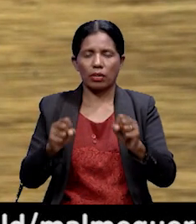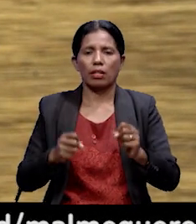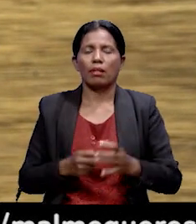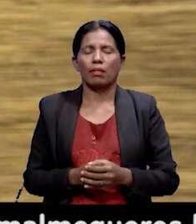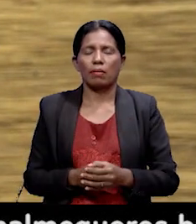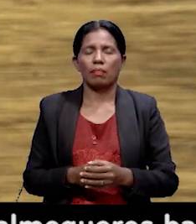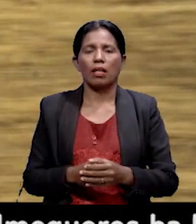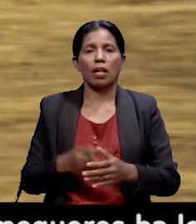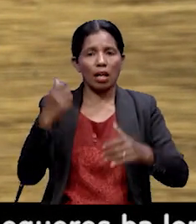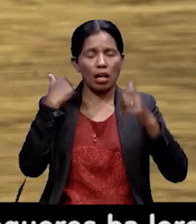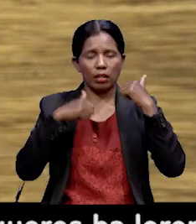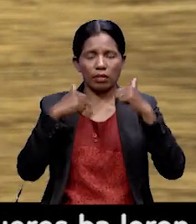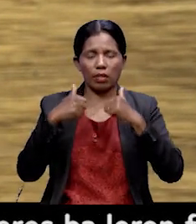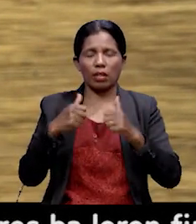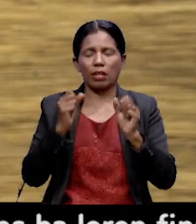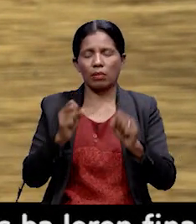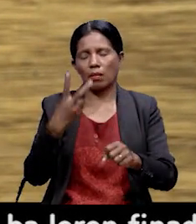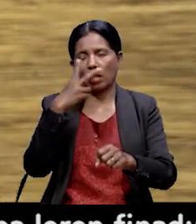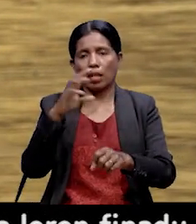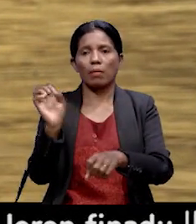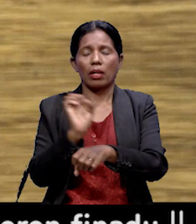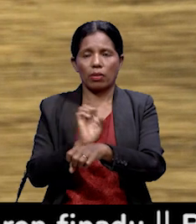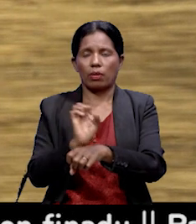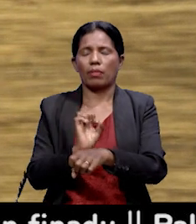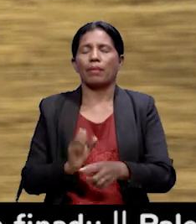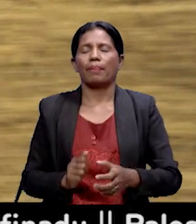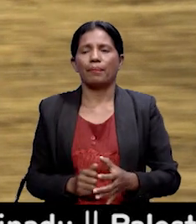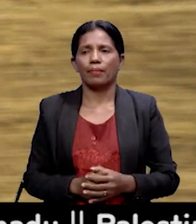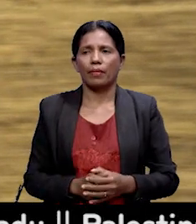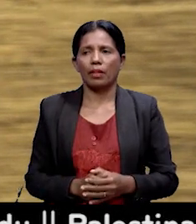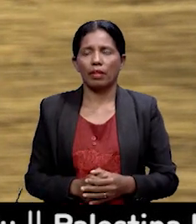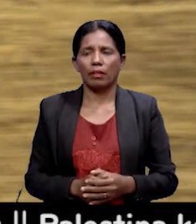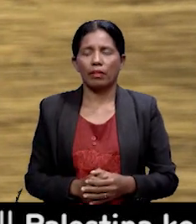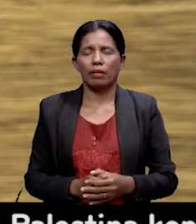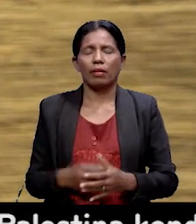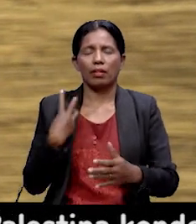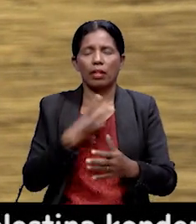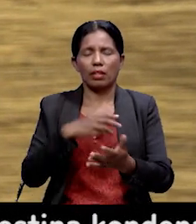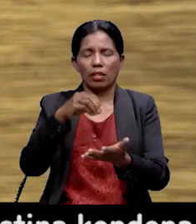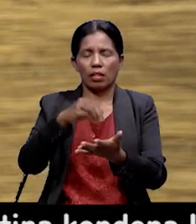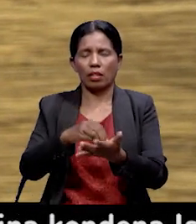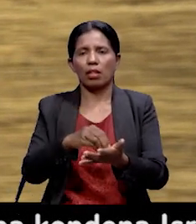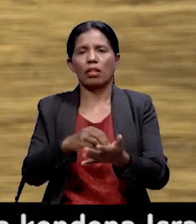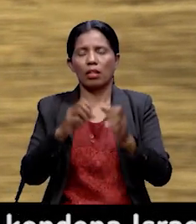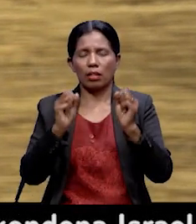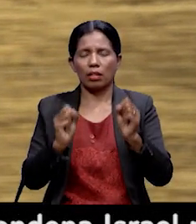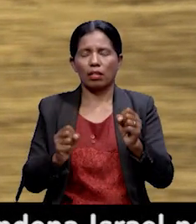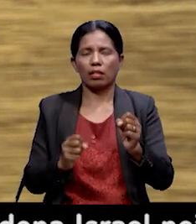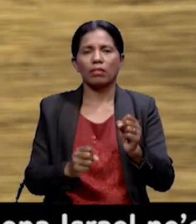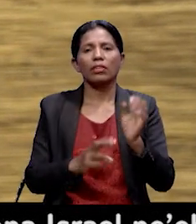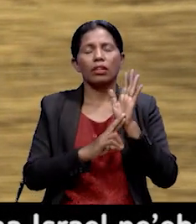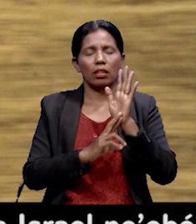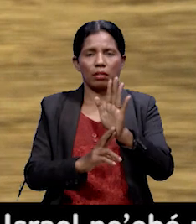a atividade e o crescimento económico, os quais constituem pressupostos da melhoria das